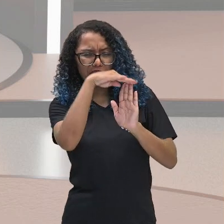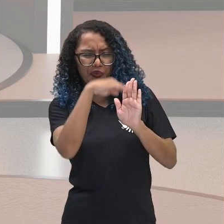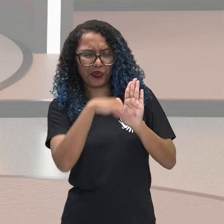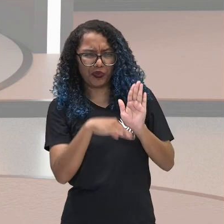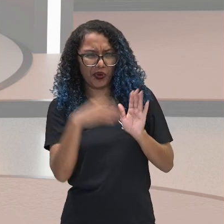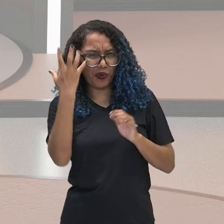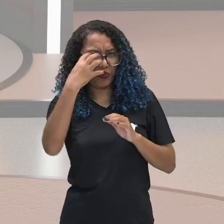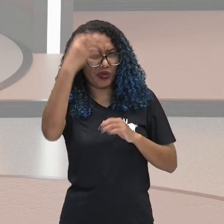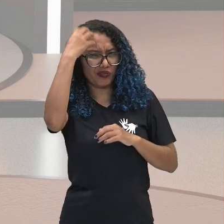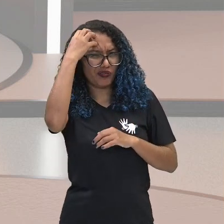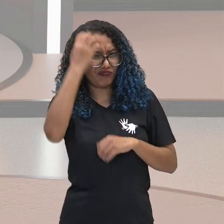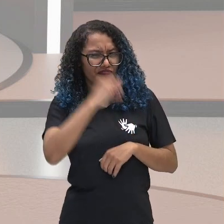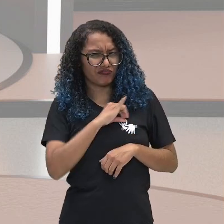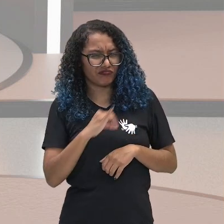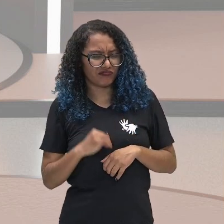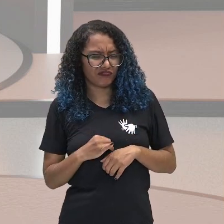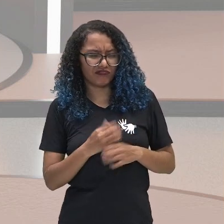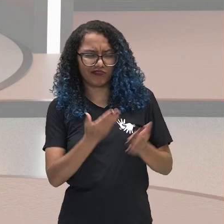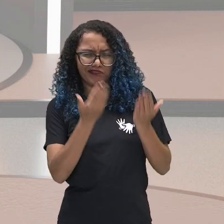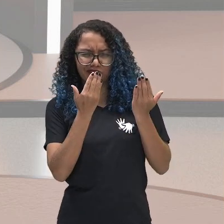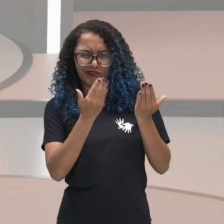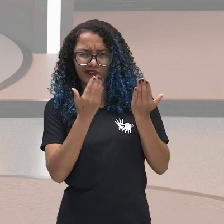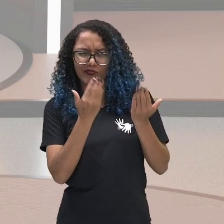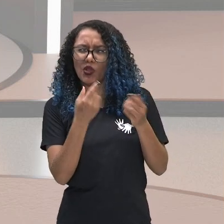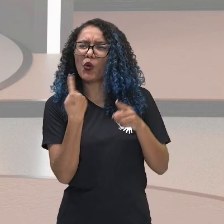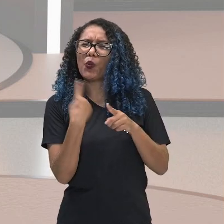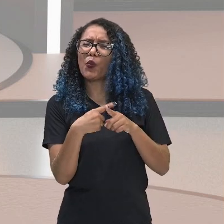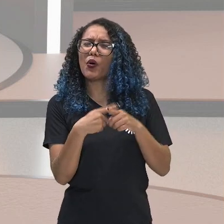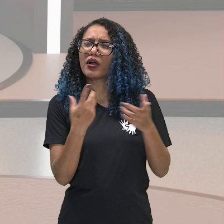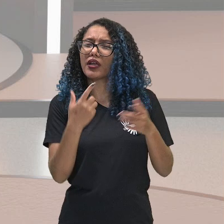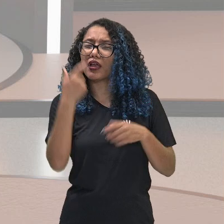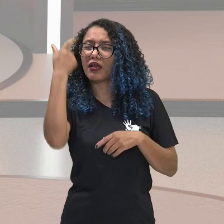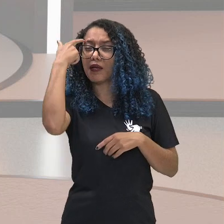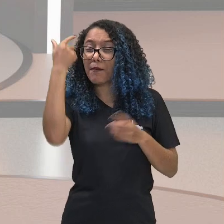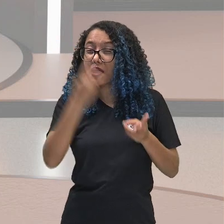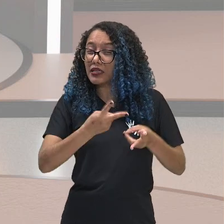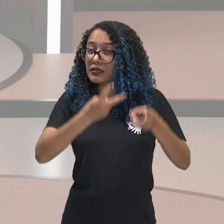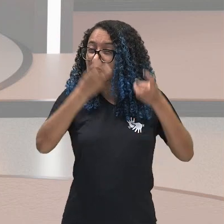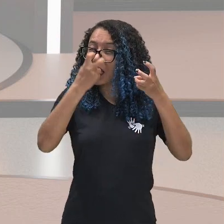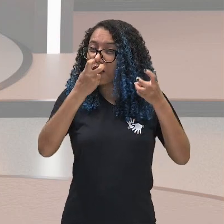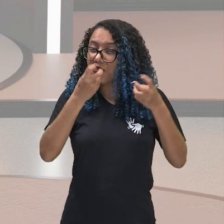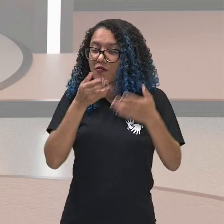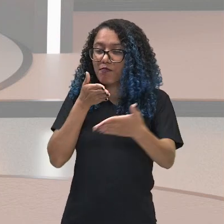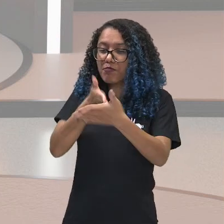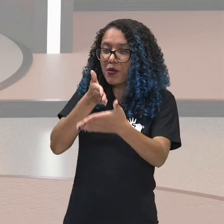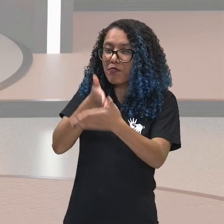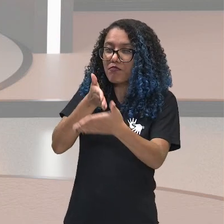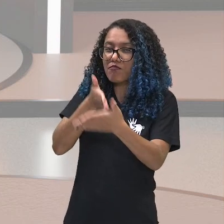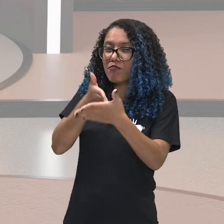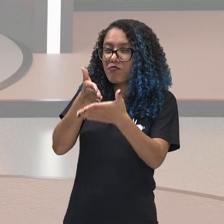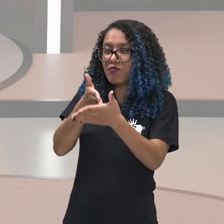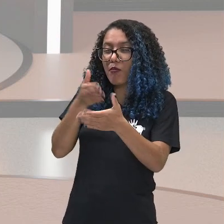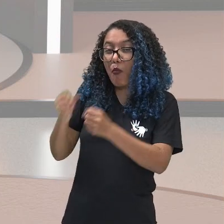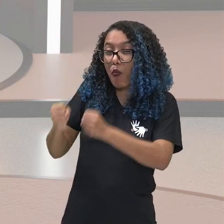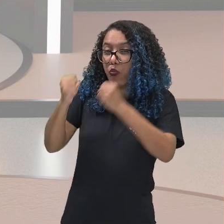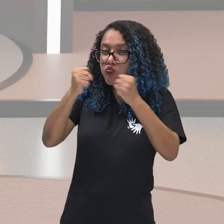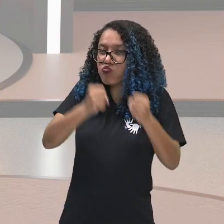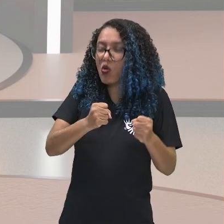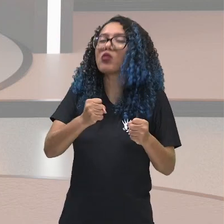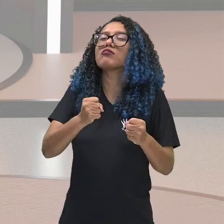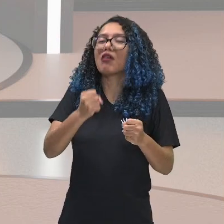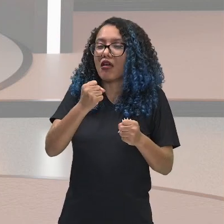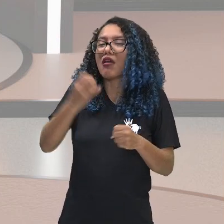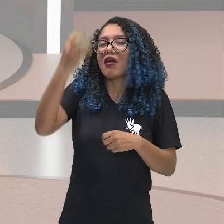quê? Porque vocês estão vendo, nós estamos aos poucos tentando limitar esse poder, tá? Então, isso não era bem visto aos olhos